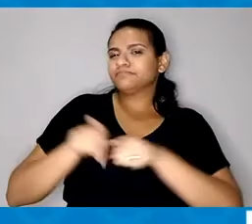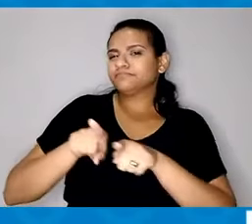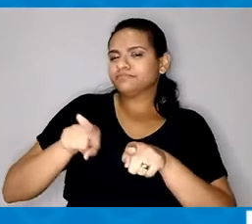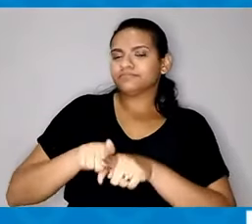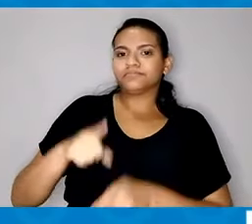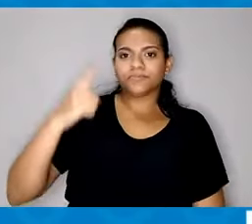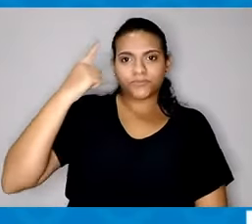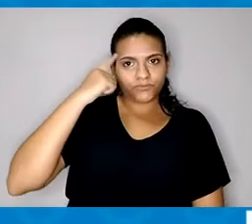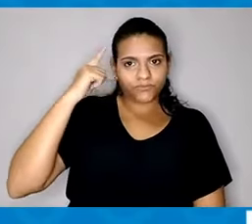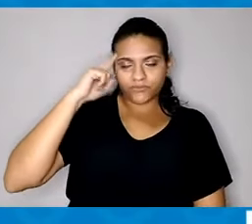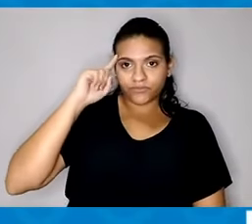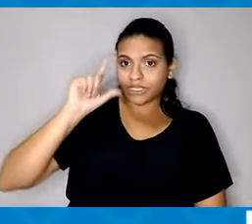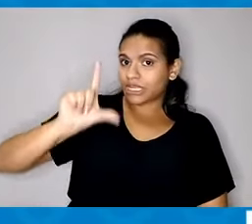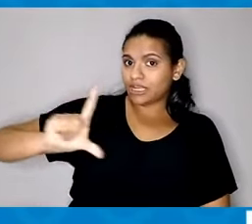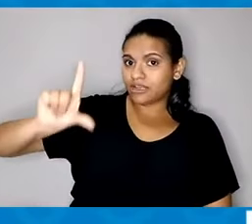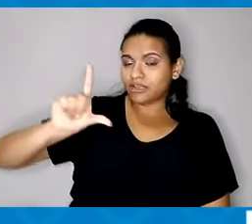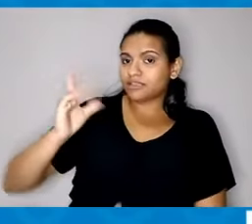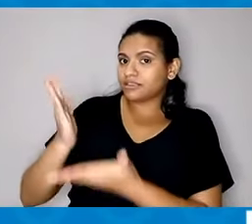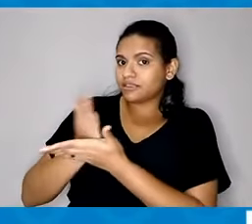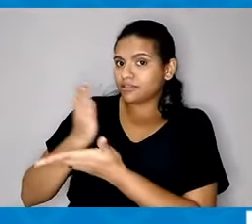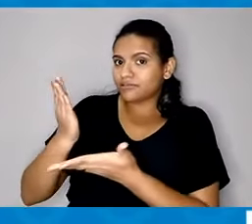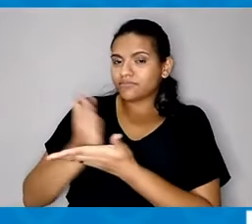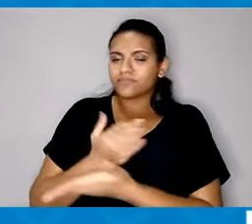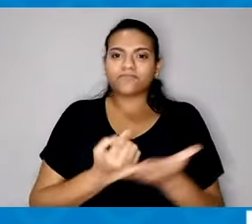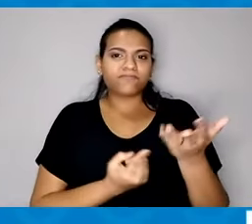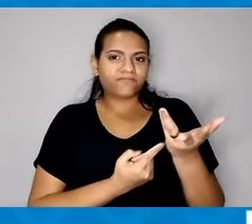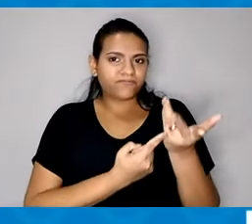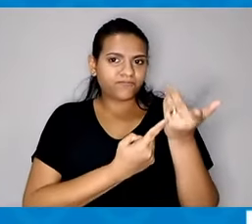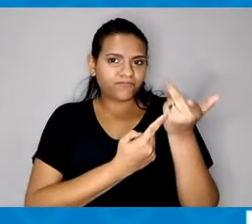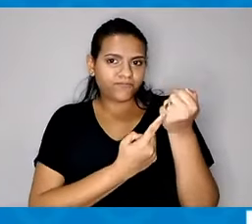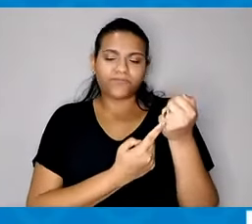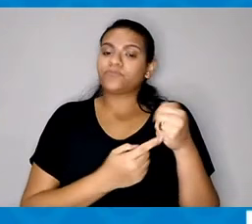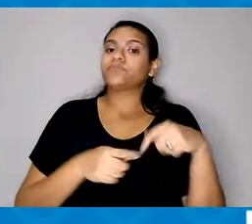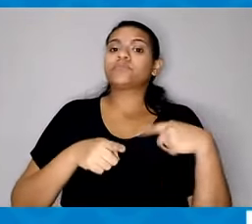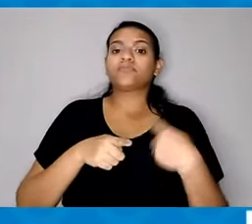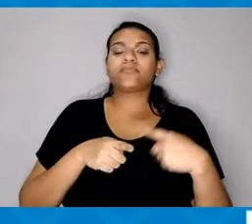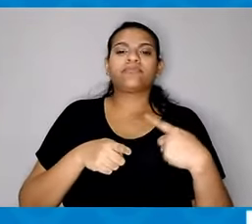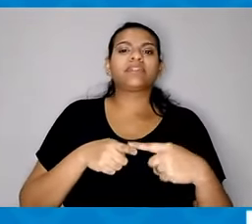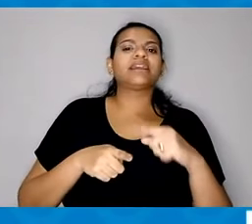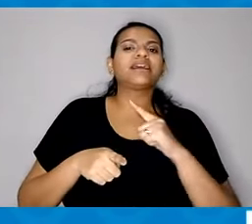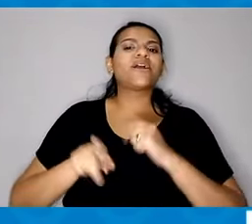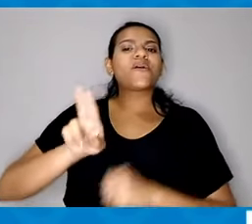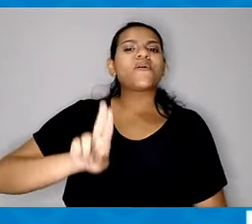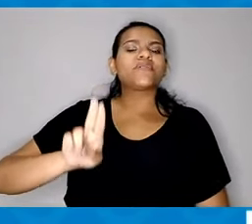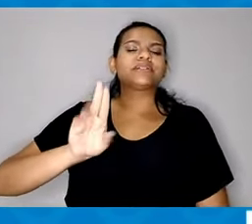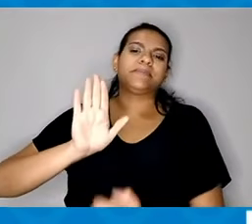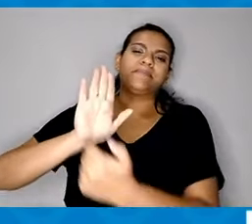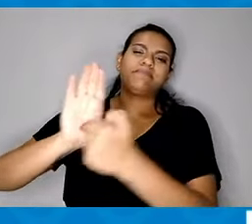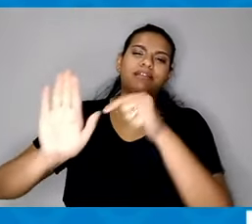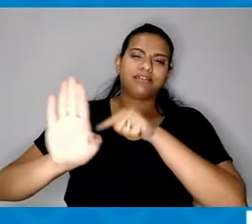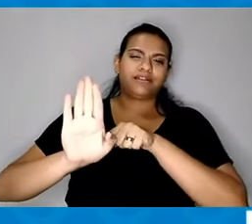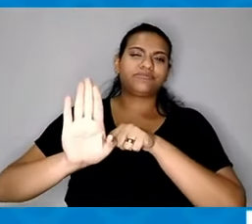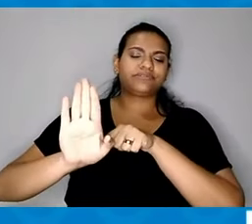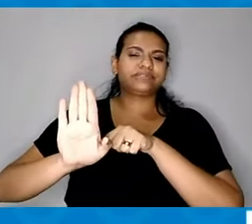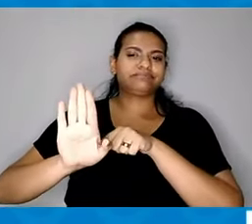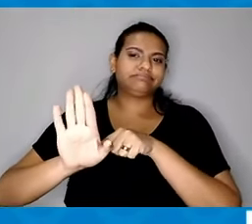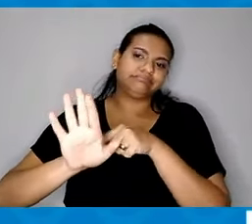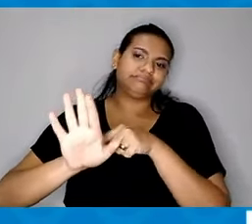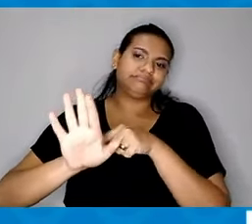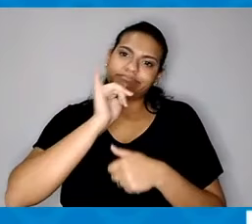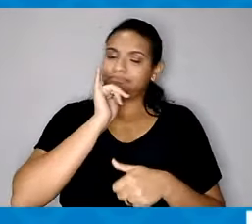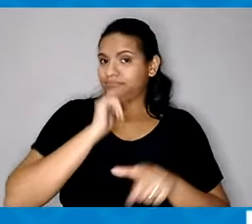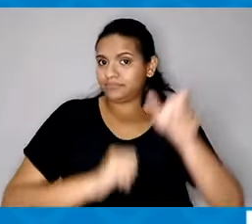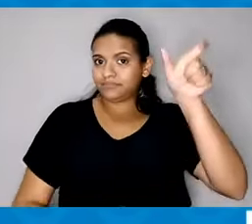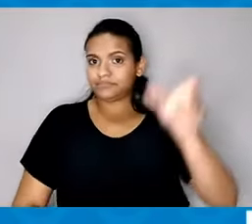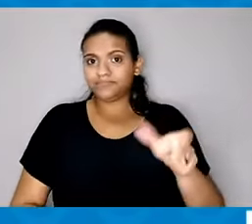das artes, pois ali residem muitas das metáforas do nosso tempo, como nos ensina artistas como Banksy, por exemplo, né,